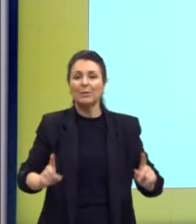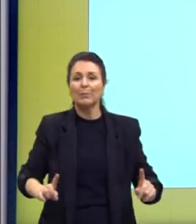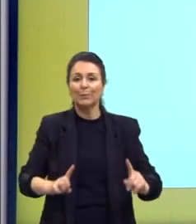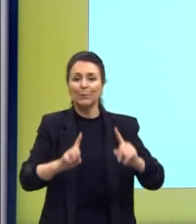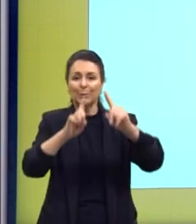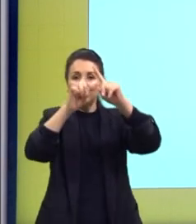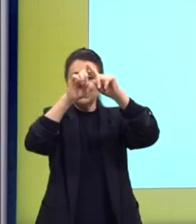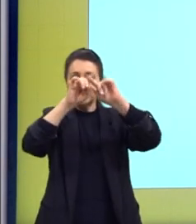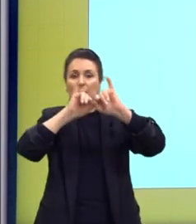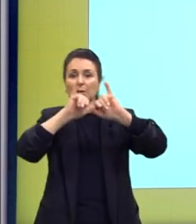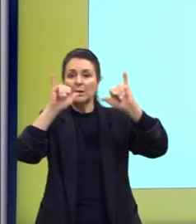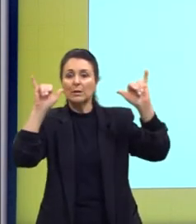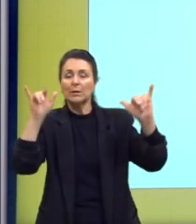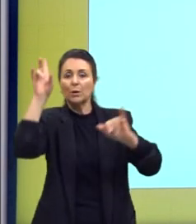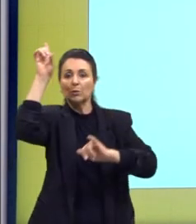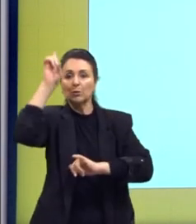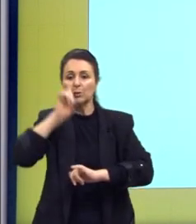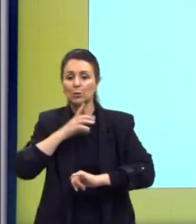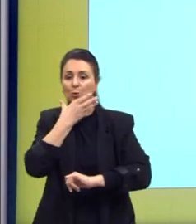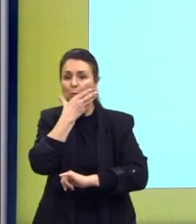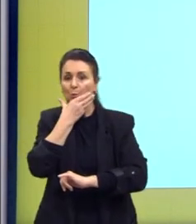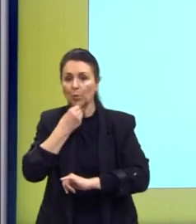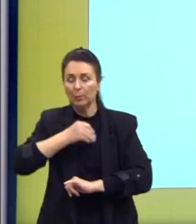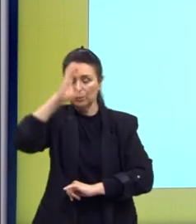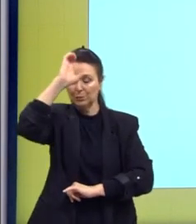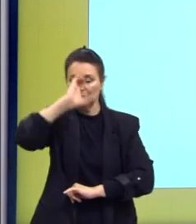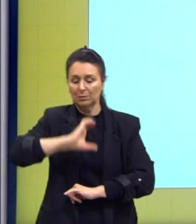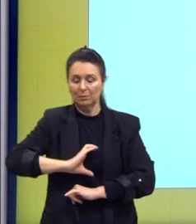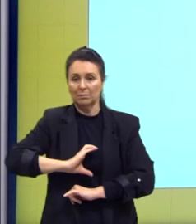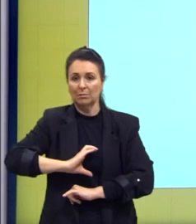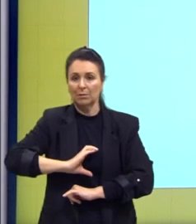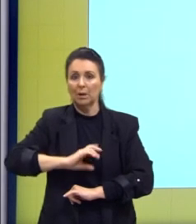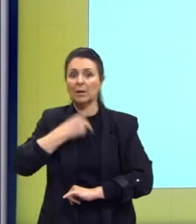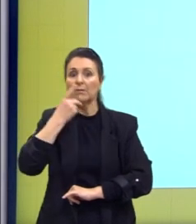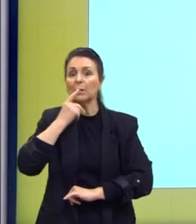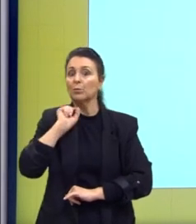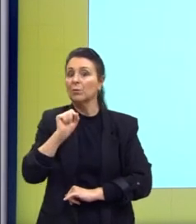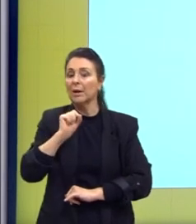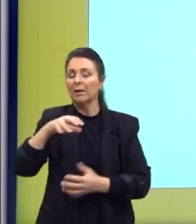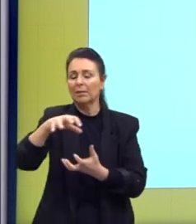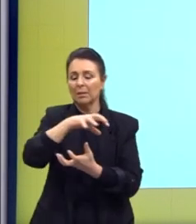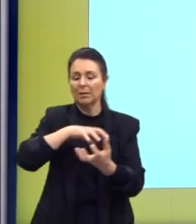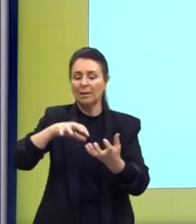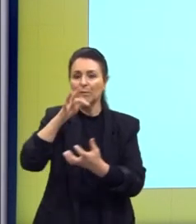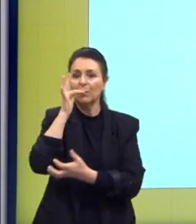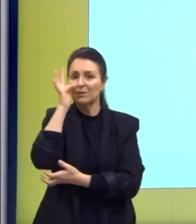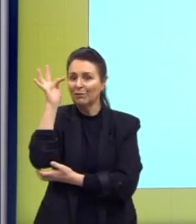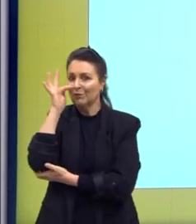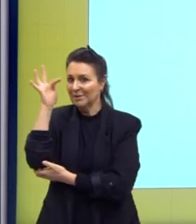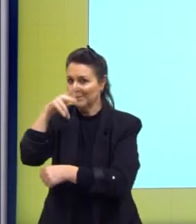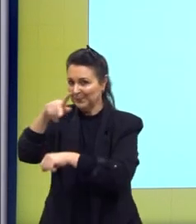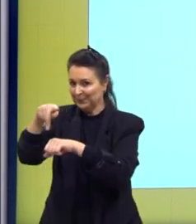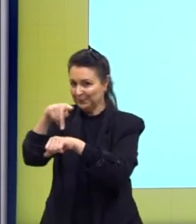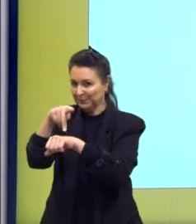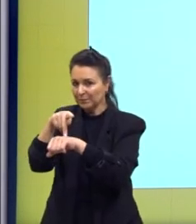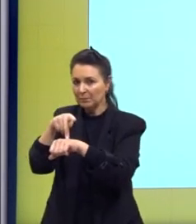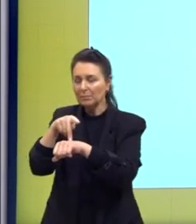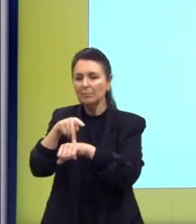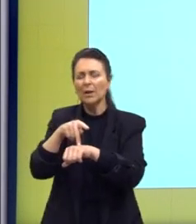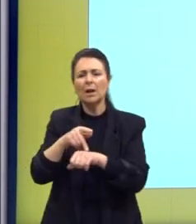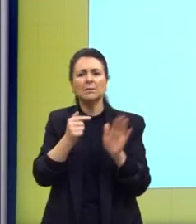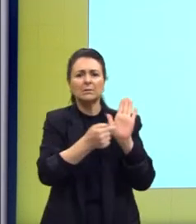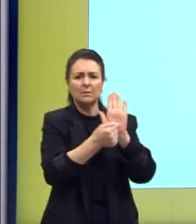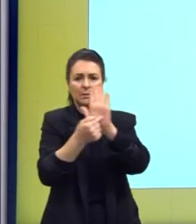Declaração dos Direitos do Homem e do Cidadão está falando aqui da Revolução Francesa essa declaração se